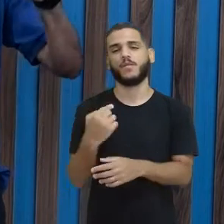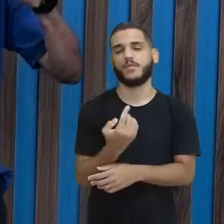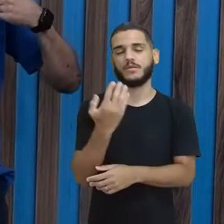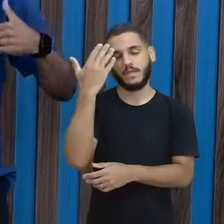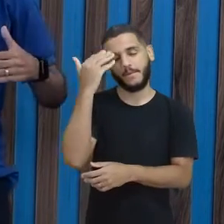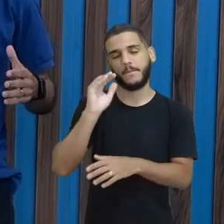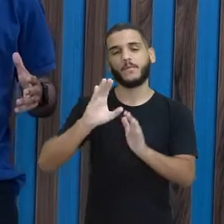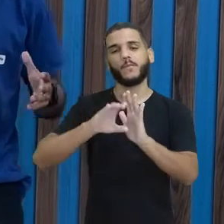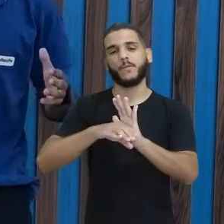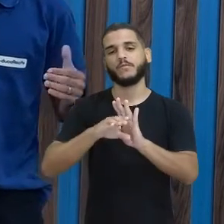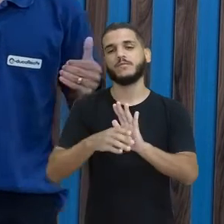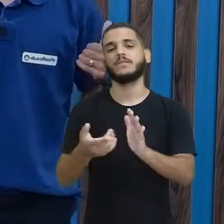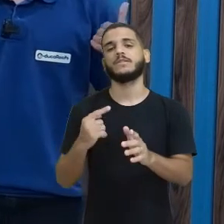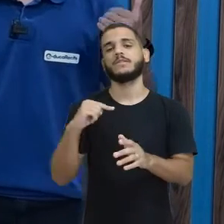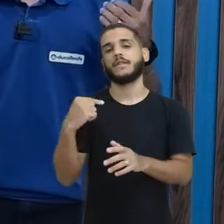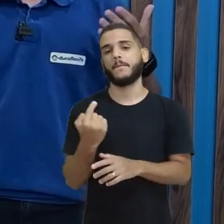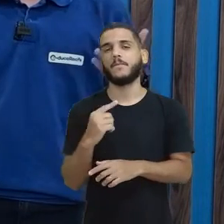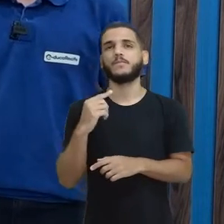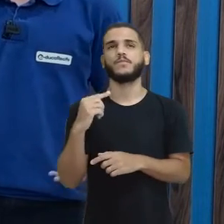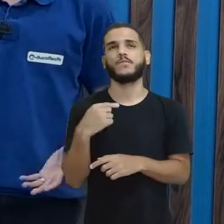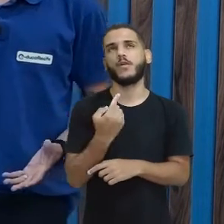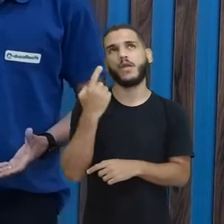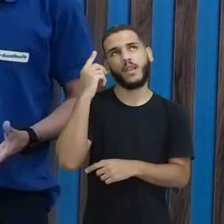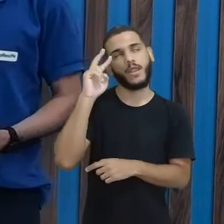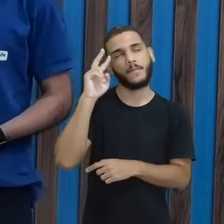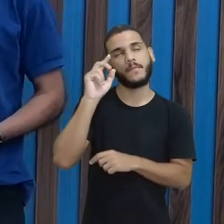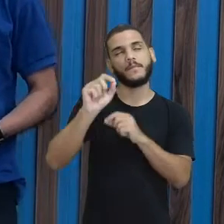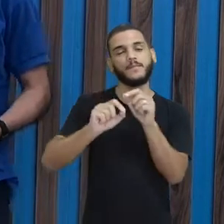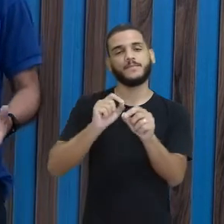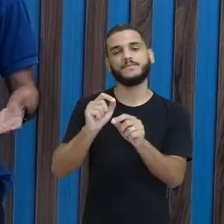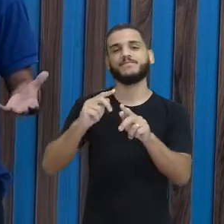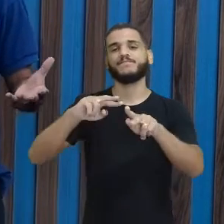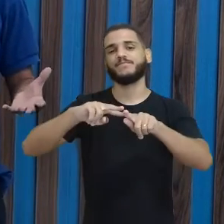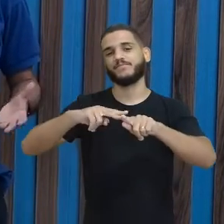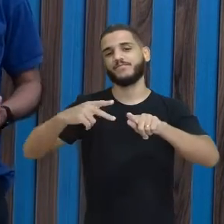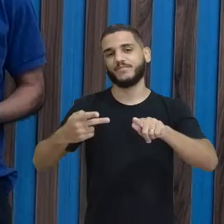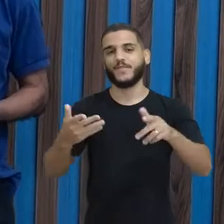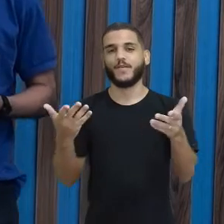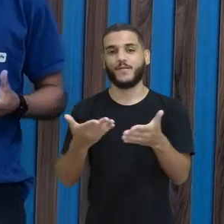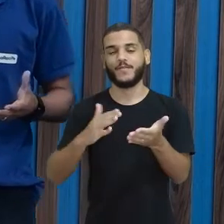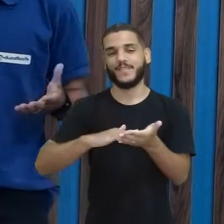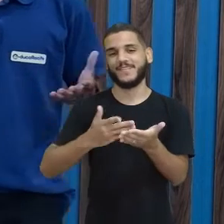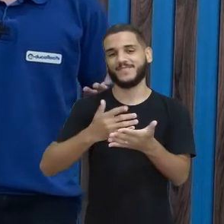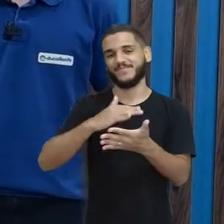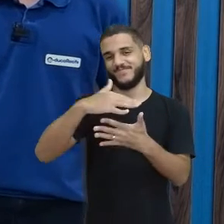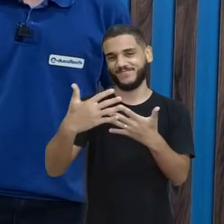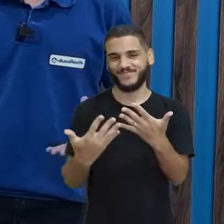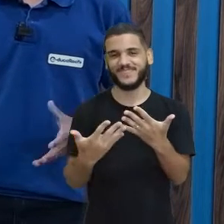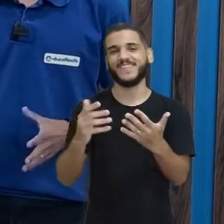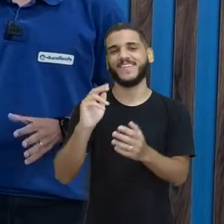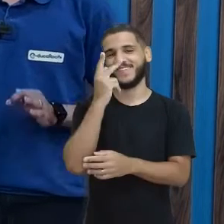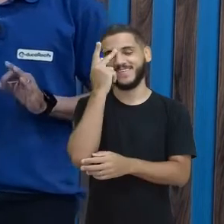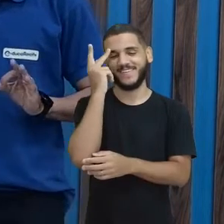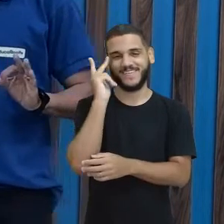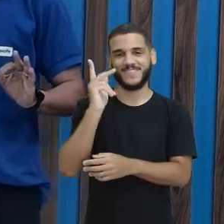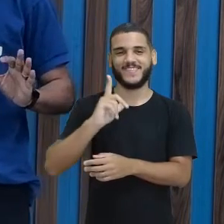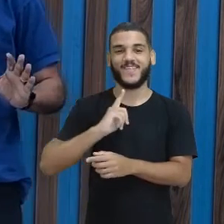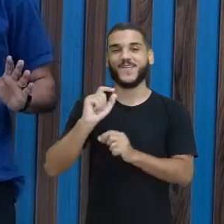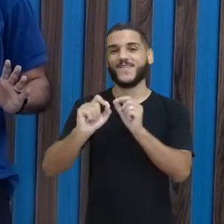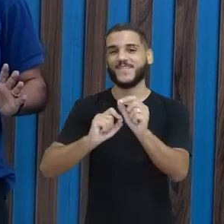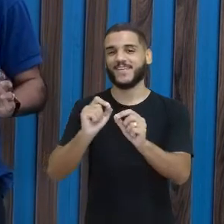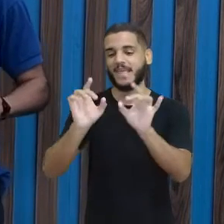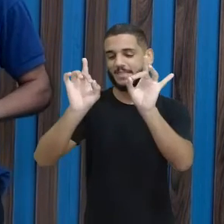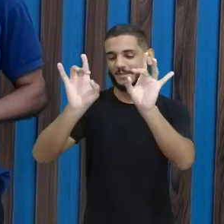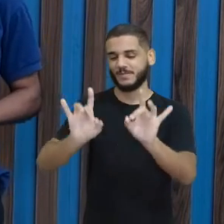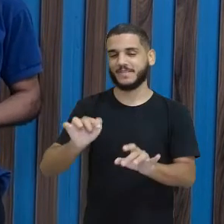os conceitos iniciais, depois a gente vai falar um pouquinho de genética, tá bom? Estamos hoje com o nosso intérprete Clisman, dando aquele toque